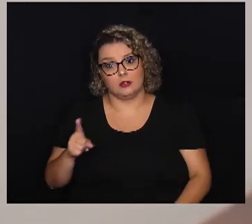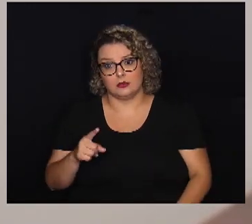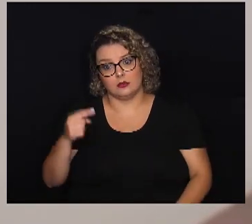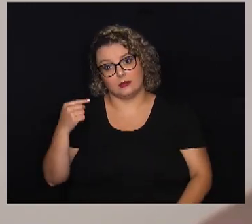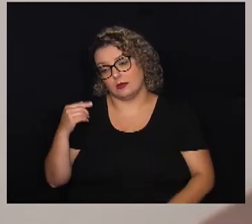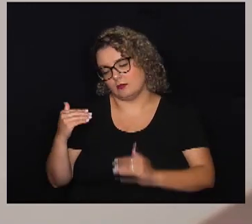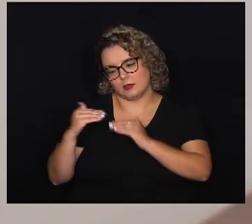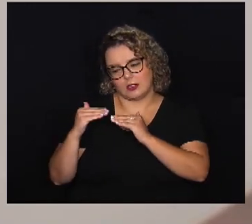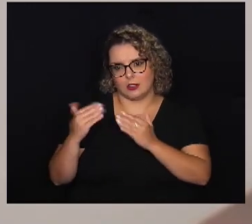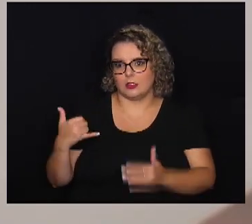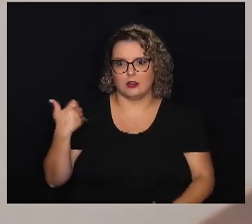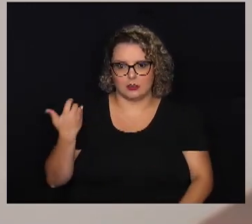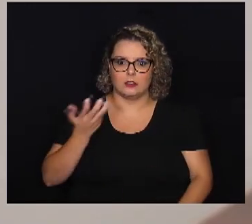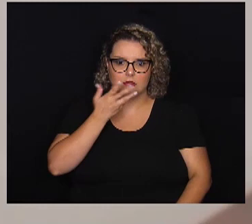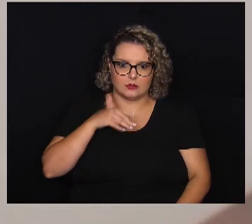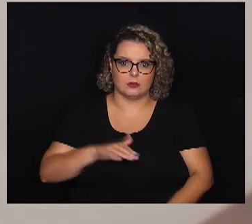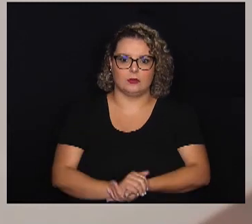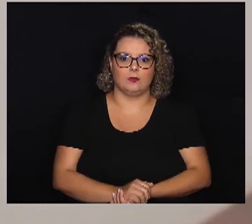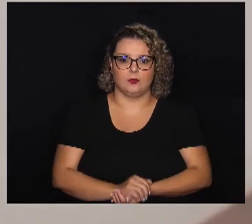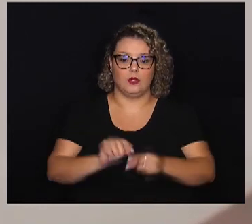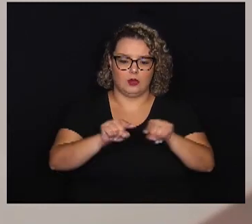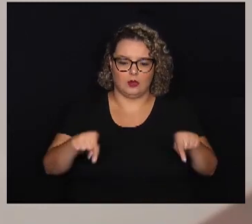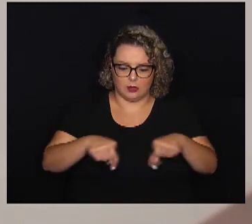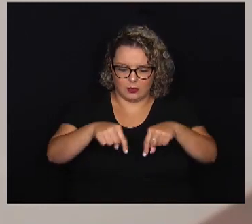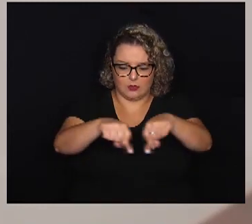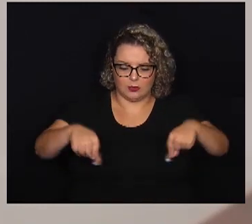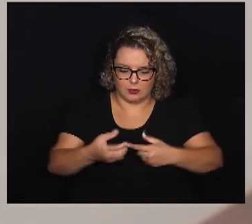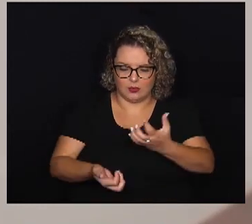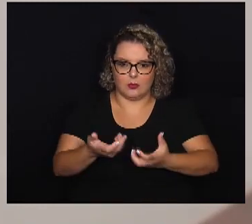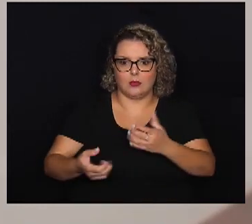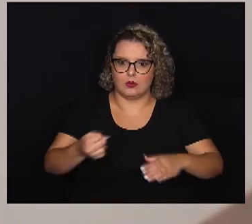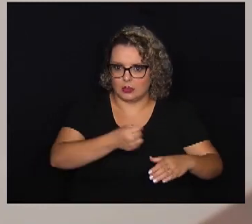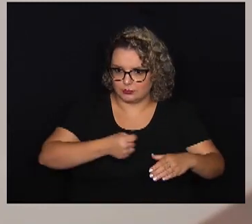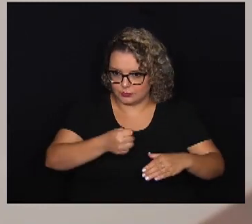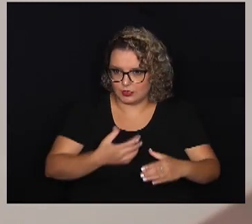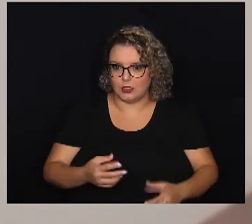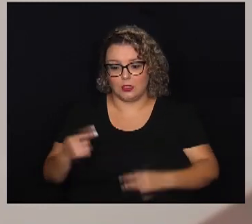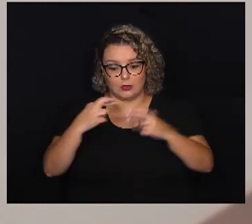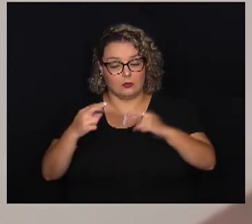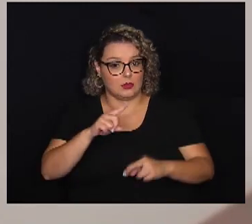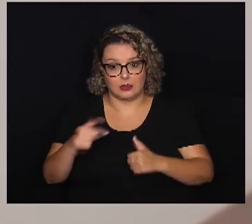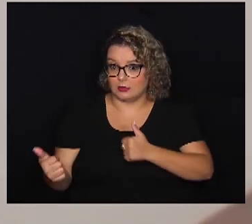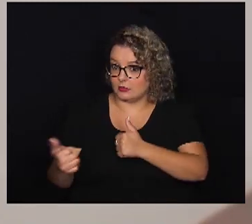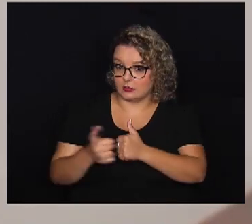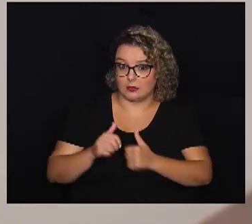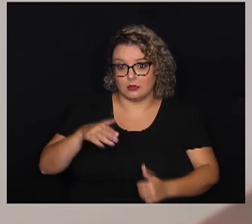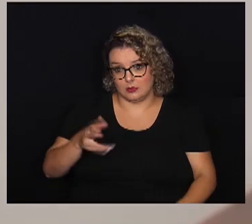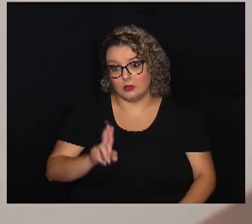apropriadas para a idade das crianças. O fogão a gente sempre supervisiona para que ela não fique perto quando está